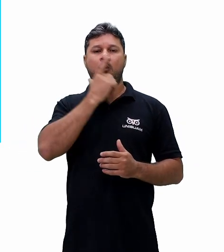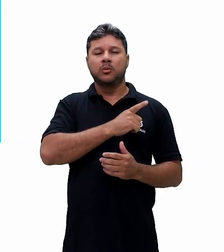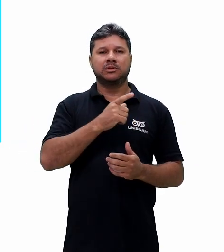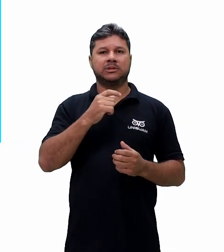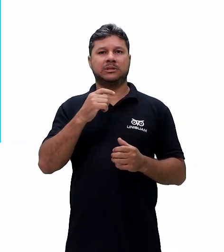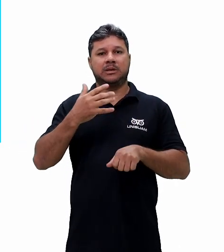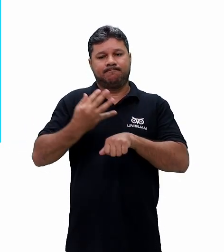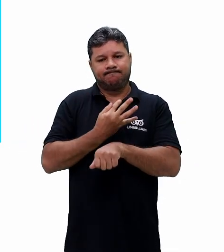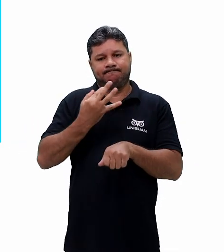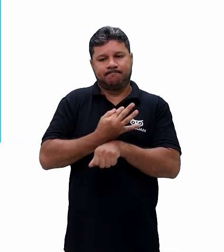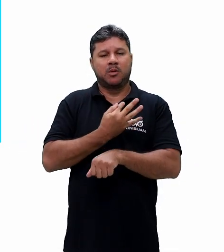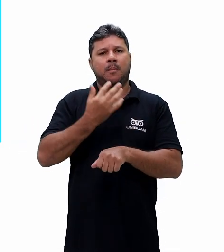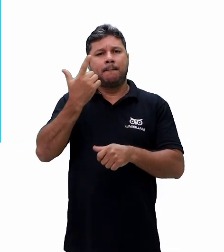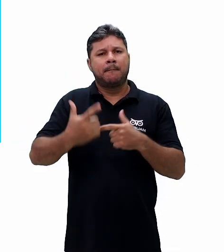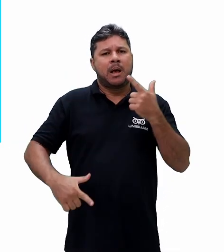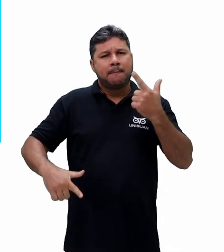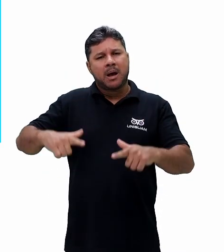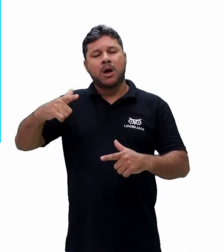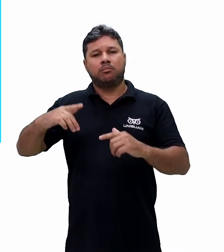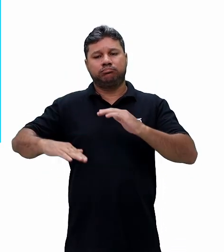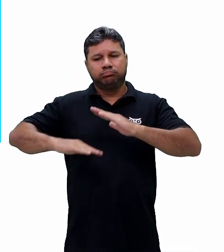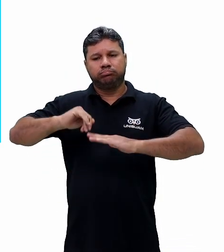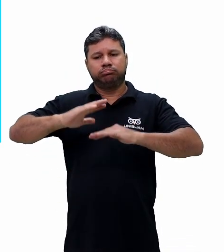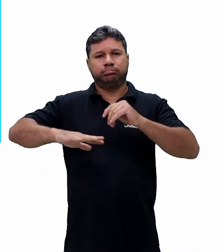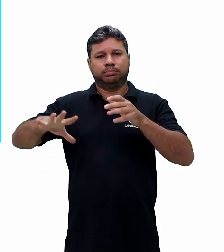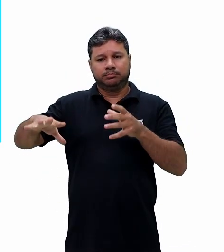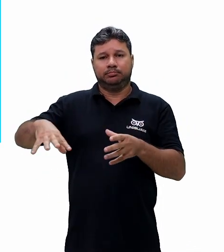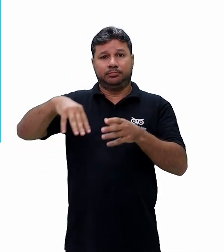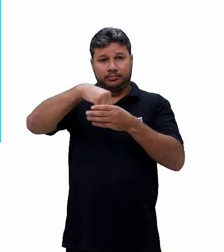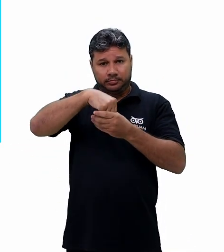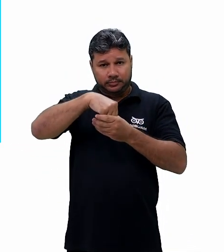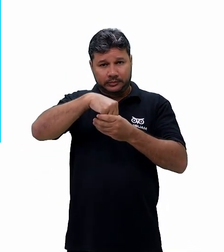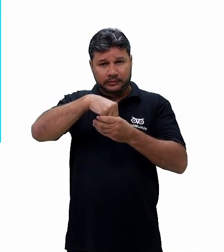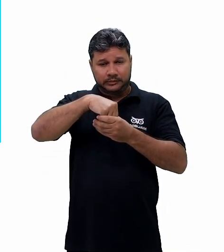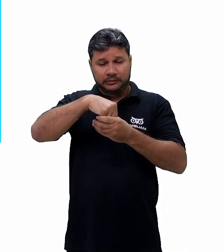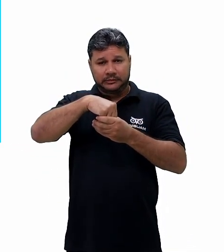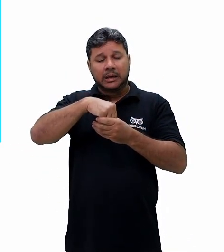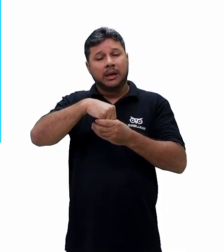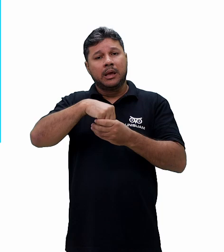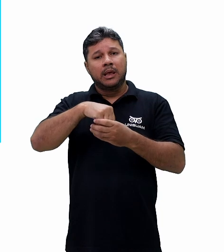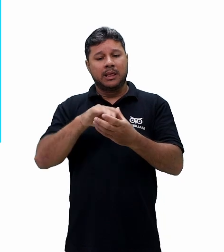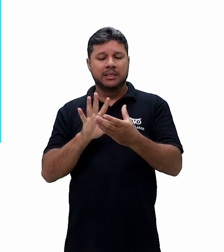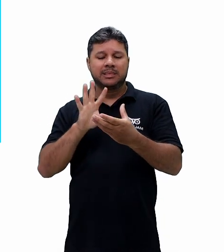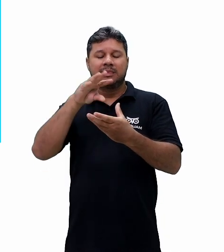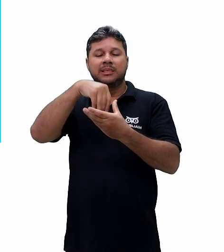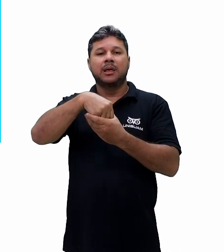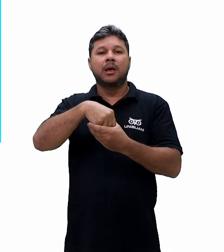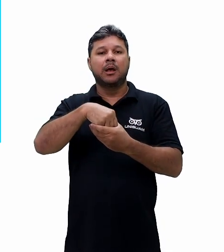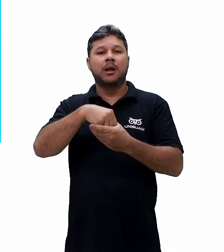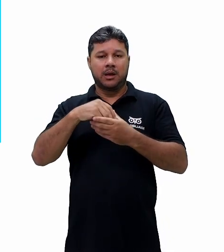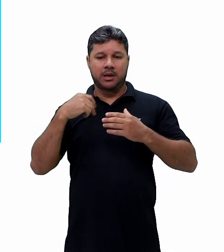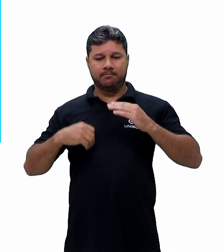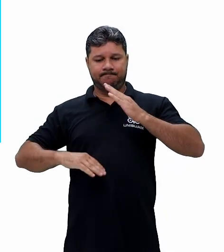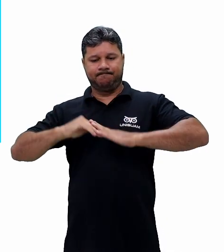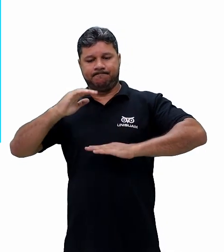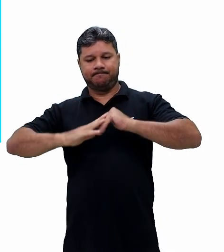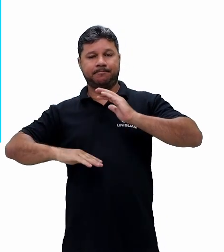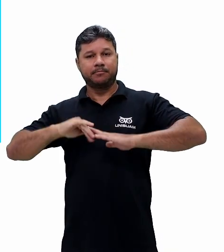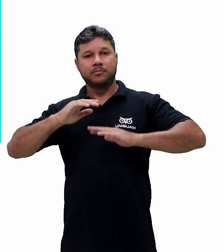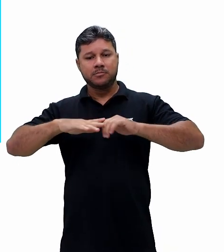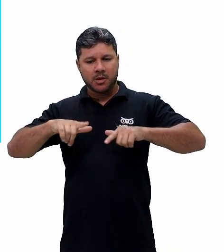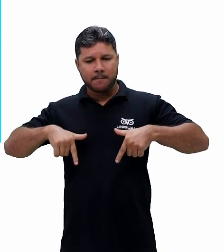aeróbica, entre outras capacidades físicas, compõem a aptidão